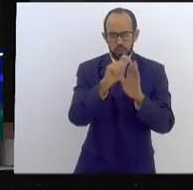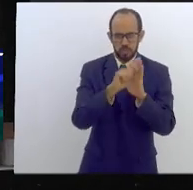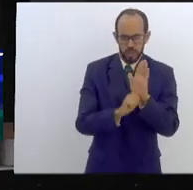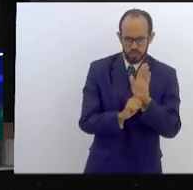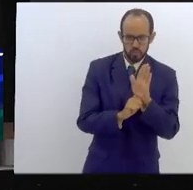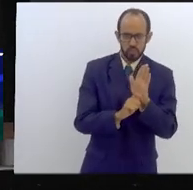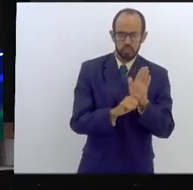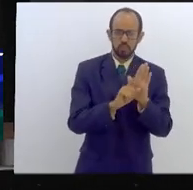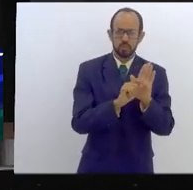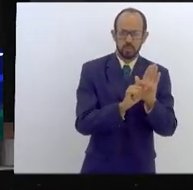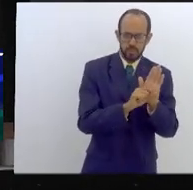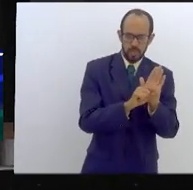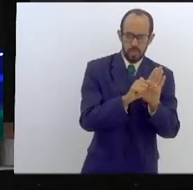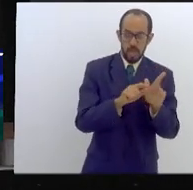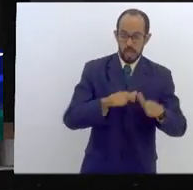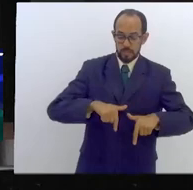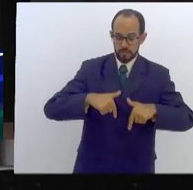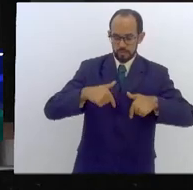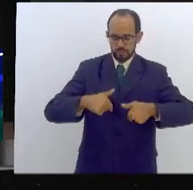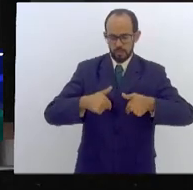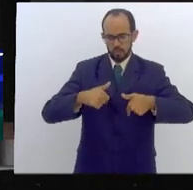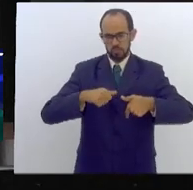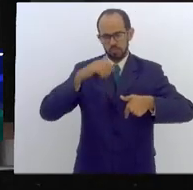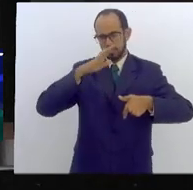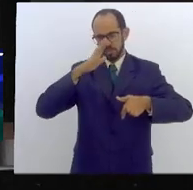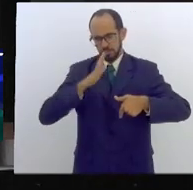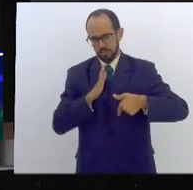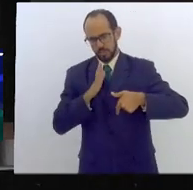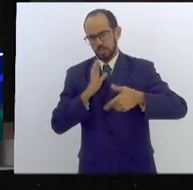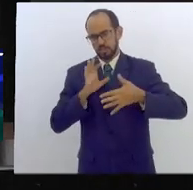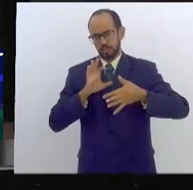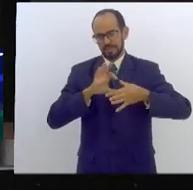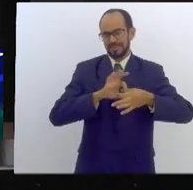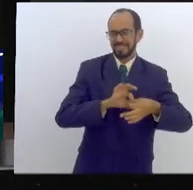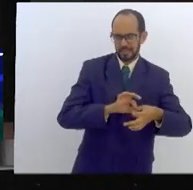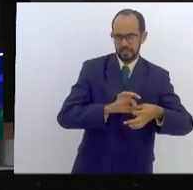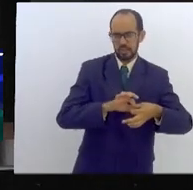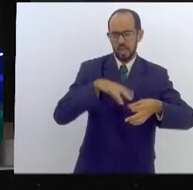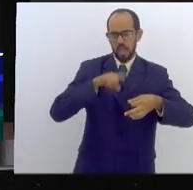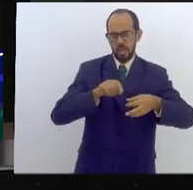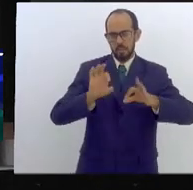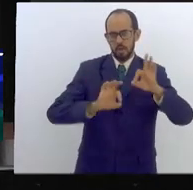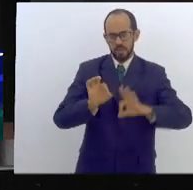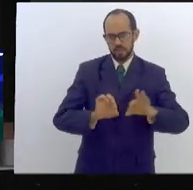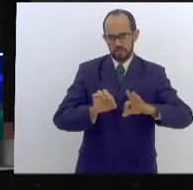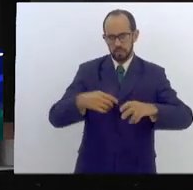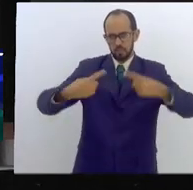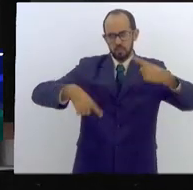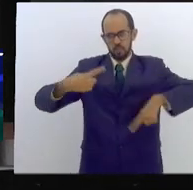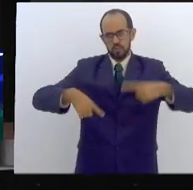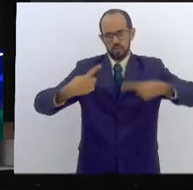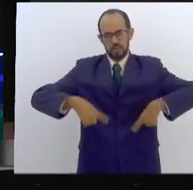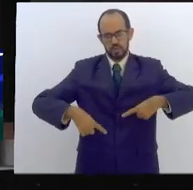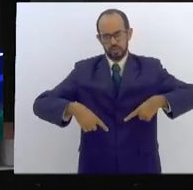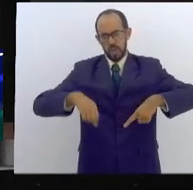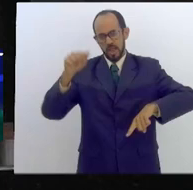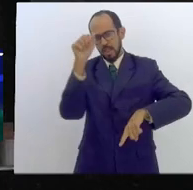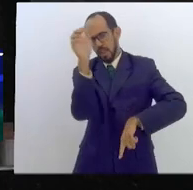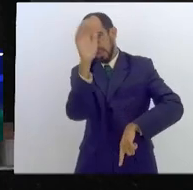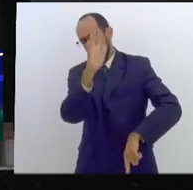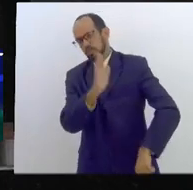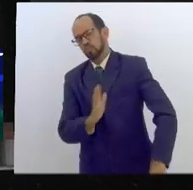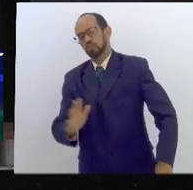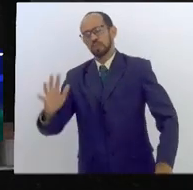Ação Integralista Brasileira foi uma organização política de âmbito